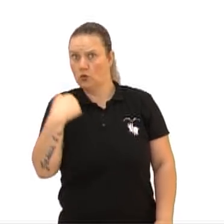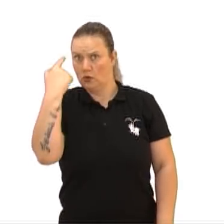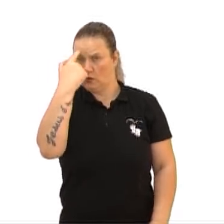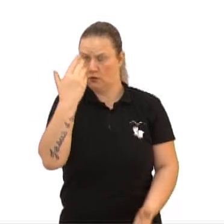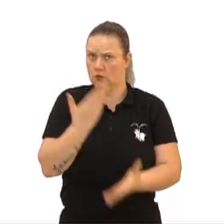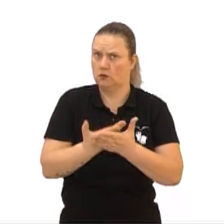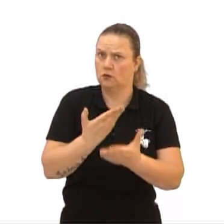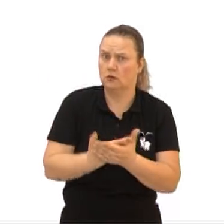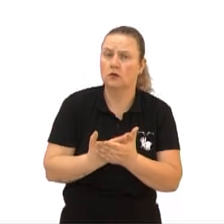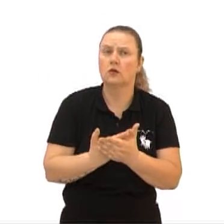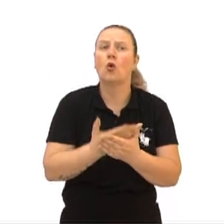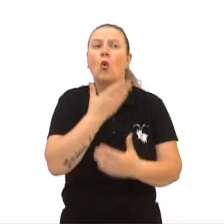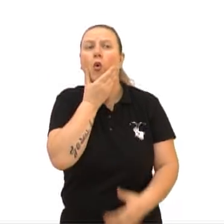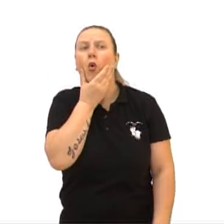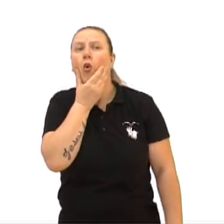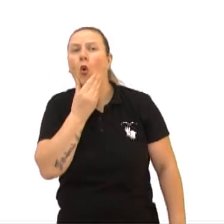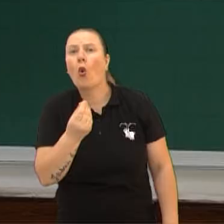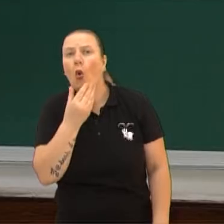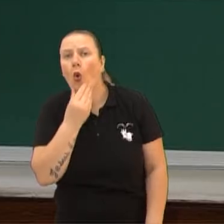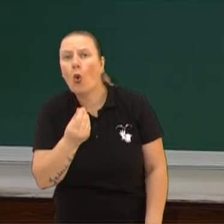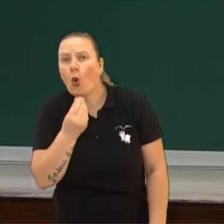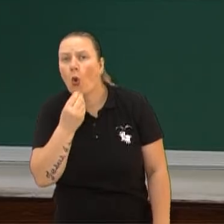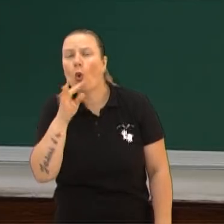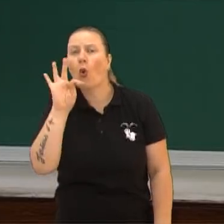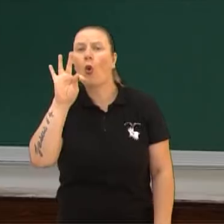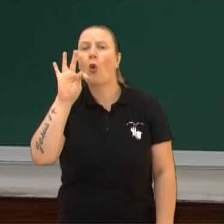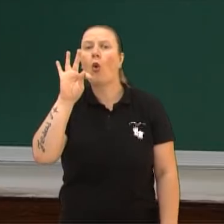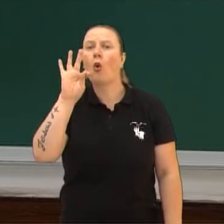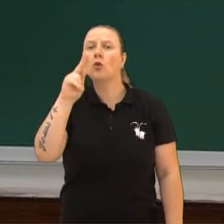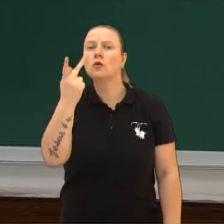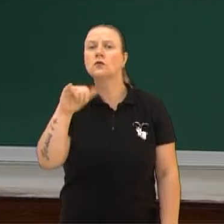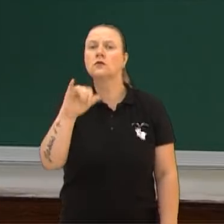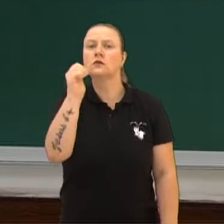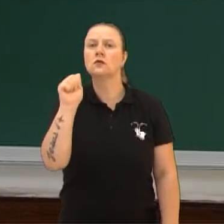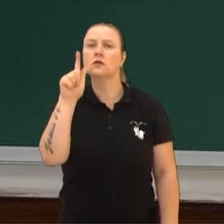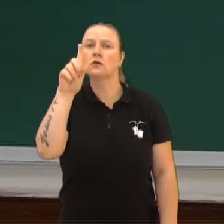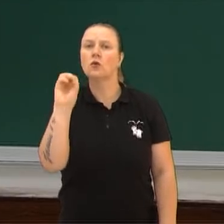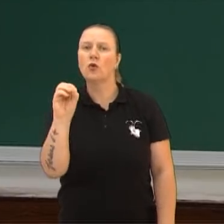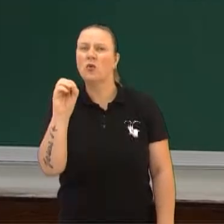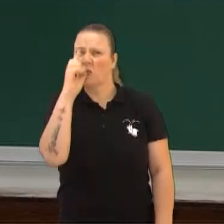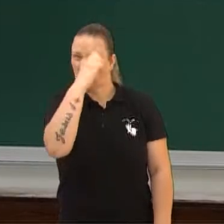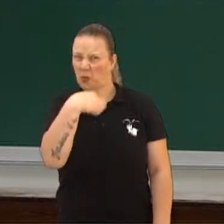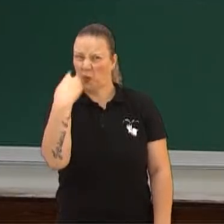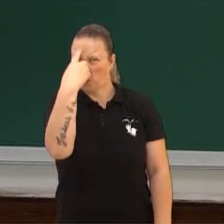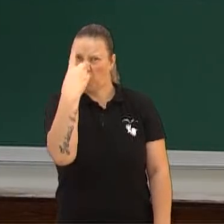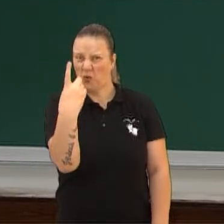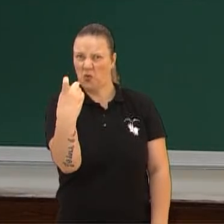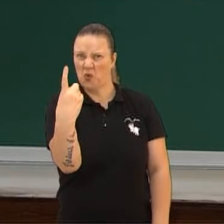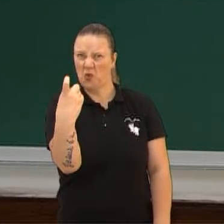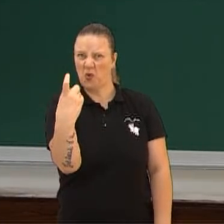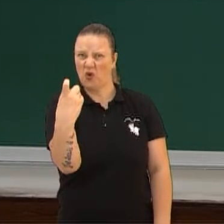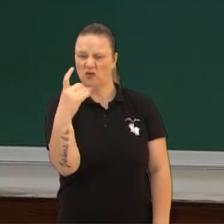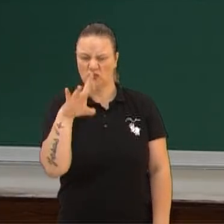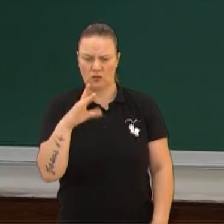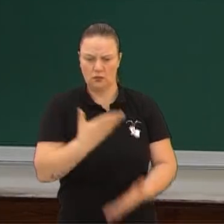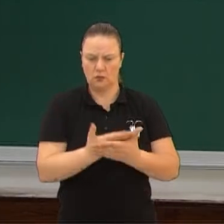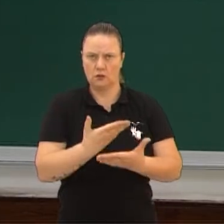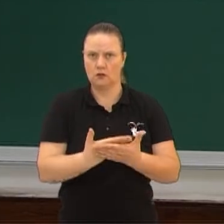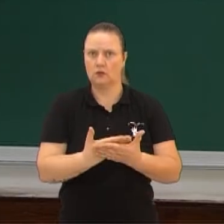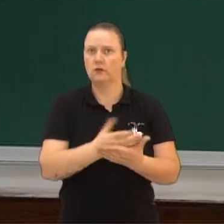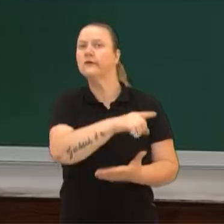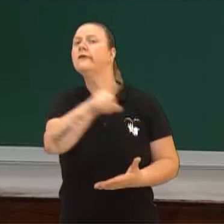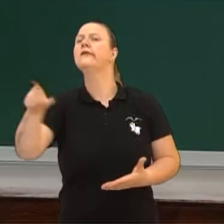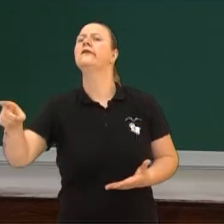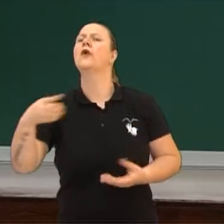e o Tiago só uma. Pensa, olha só o que o Tiago representa dessas 70 horas estudadas, só uma. Você